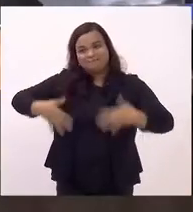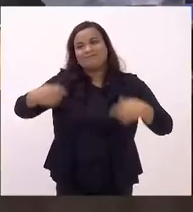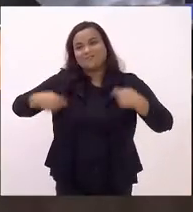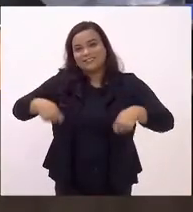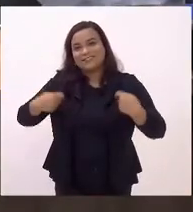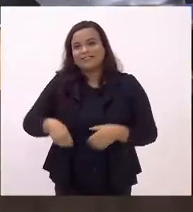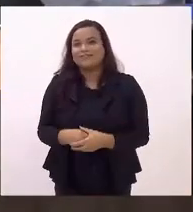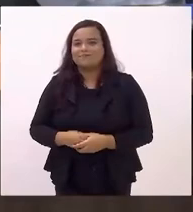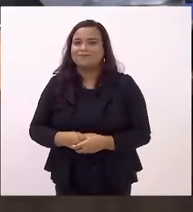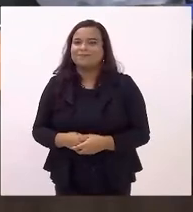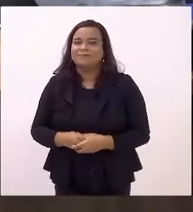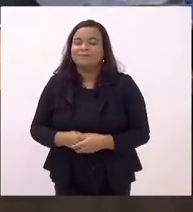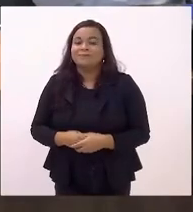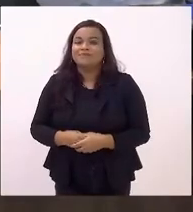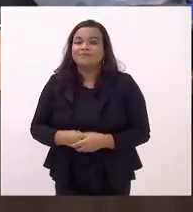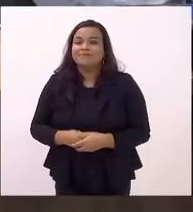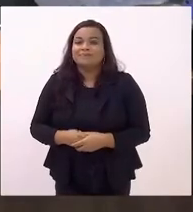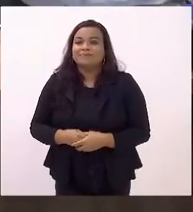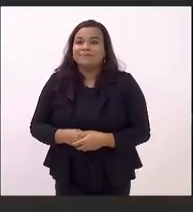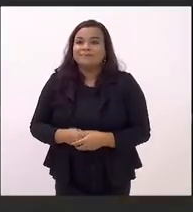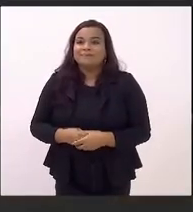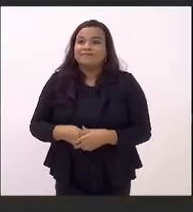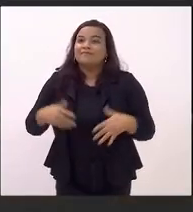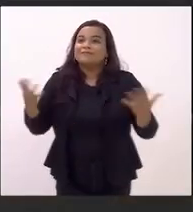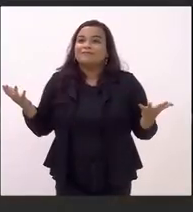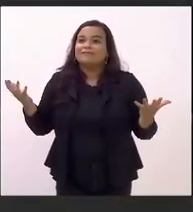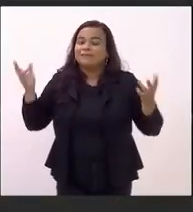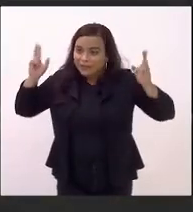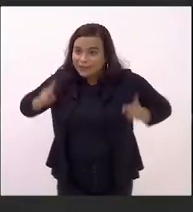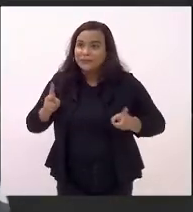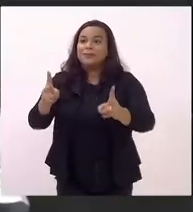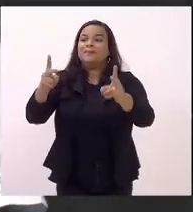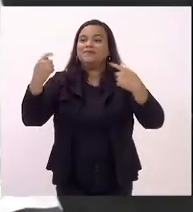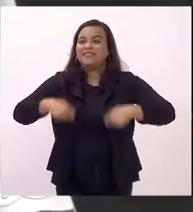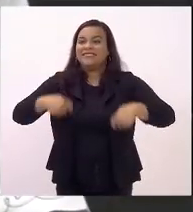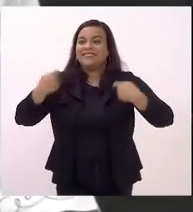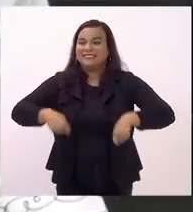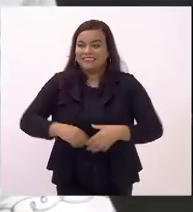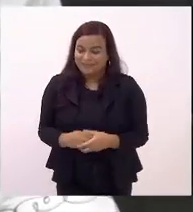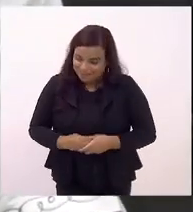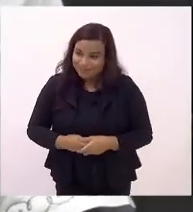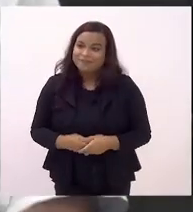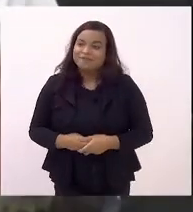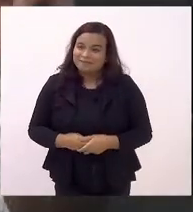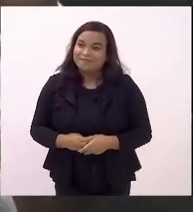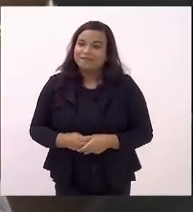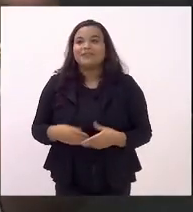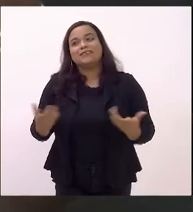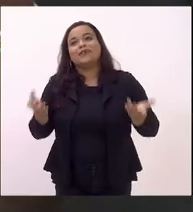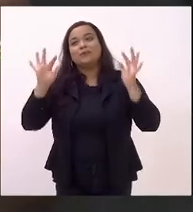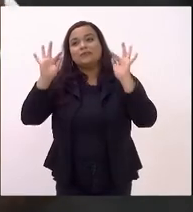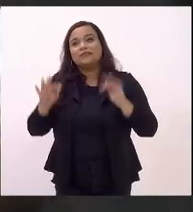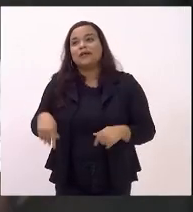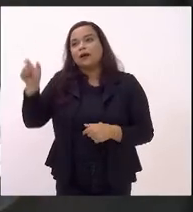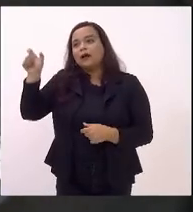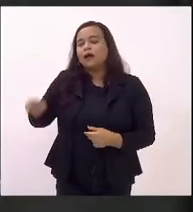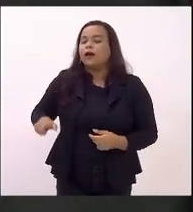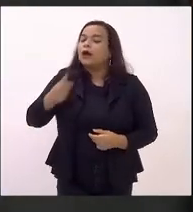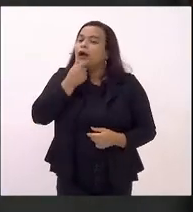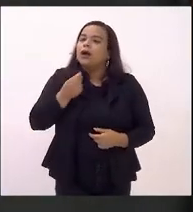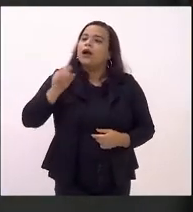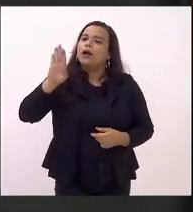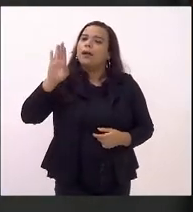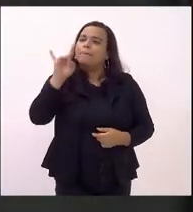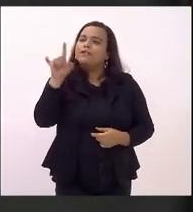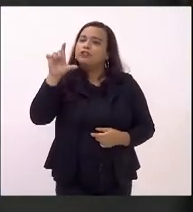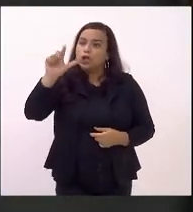e de Aleda, que é continuidade. É continuidade. Para encerrar, o Brizola,